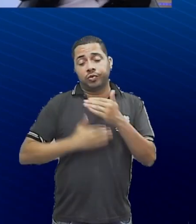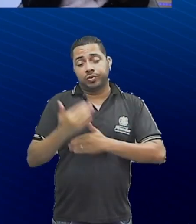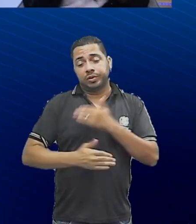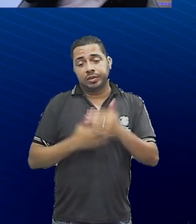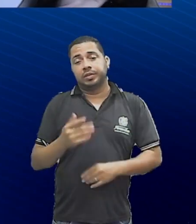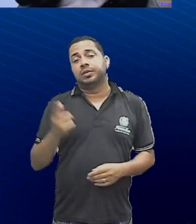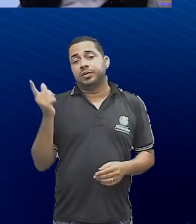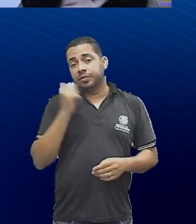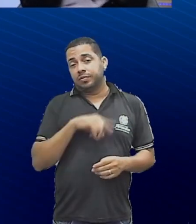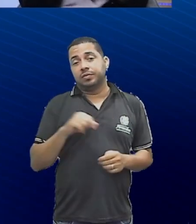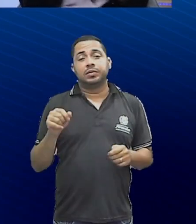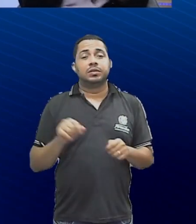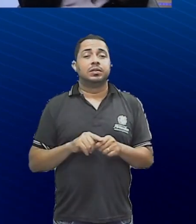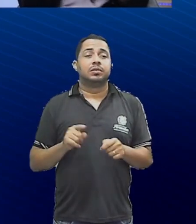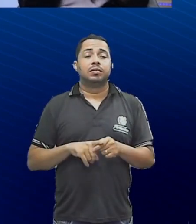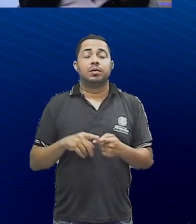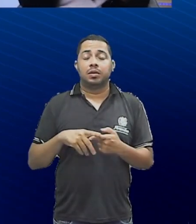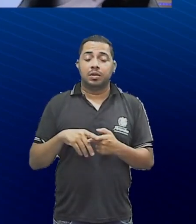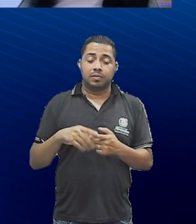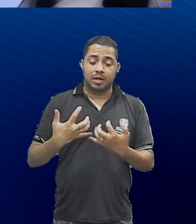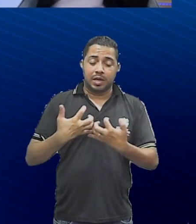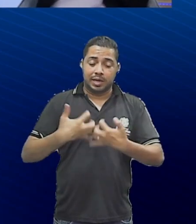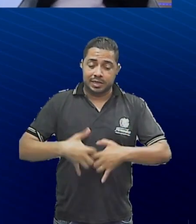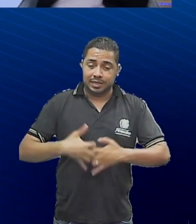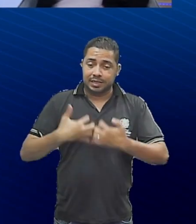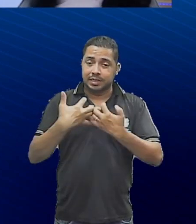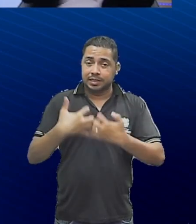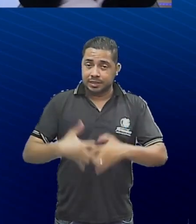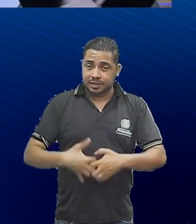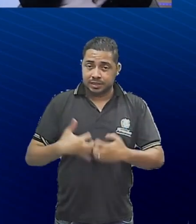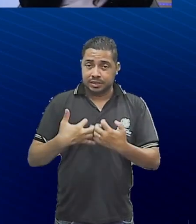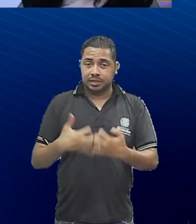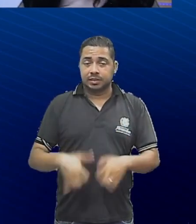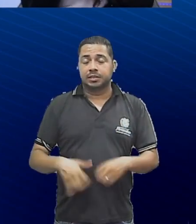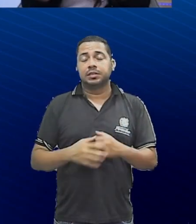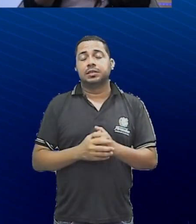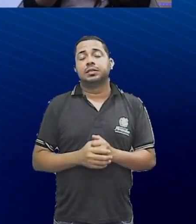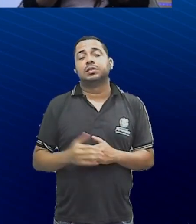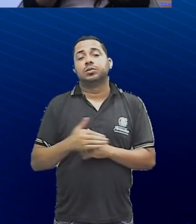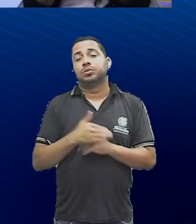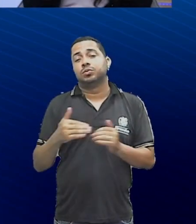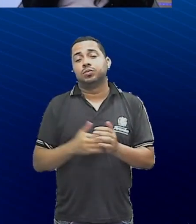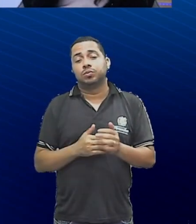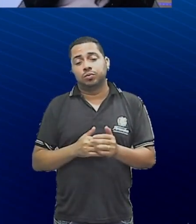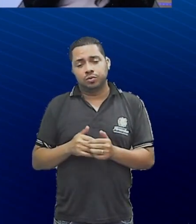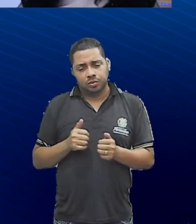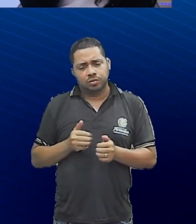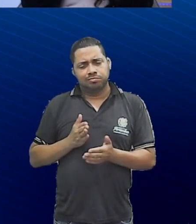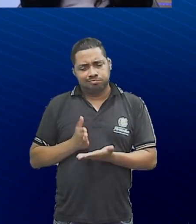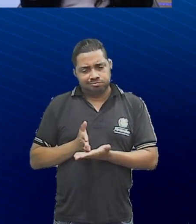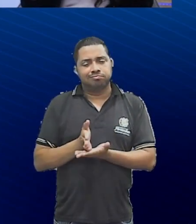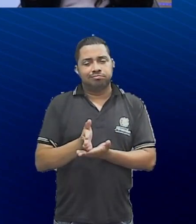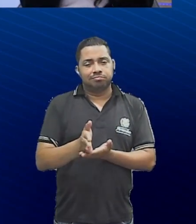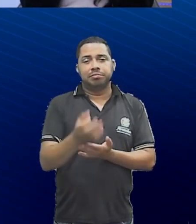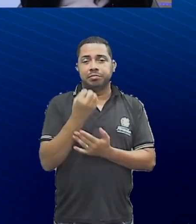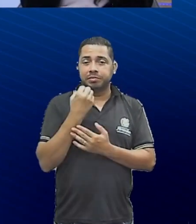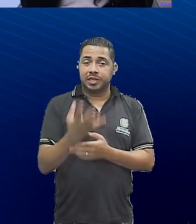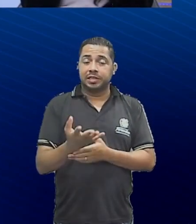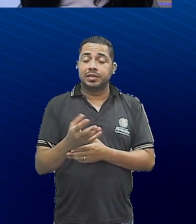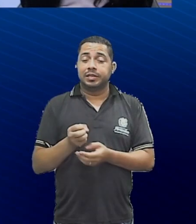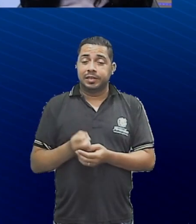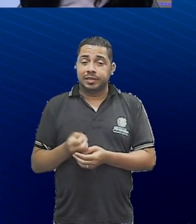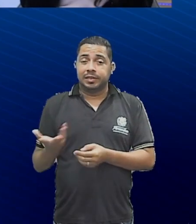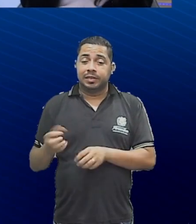como realmente engrenagens ali para que tudo caminhe bem e as entregas